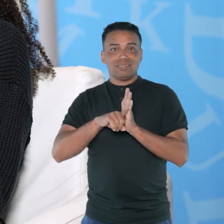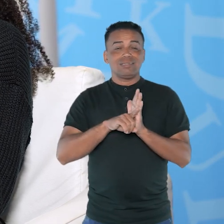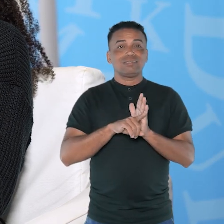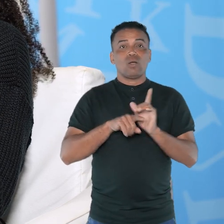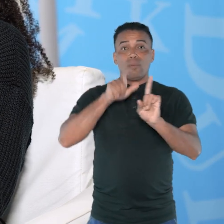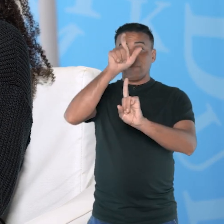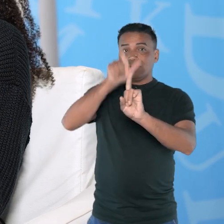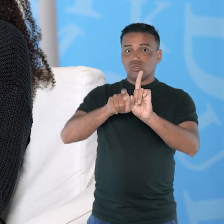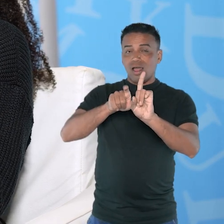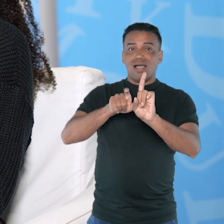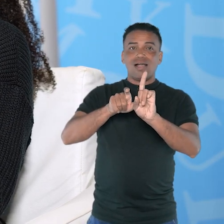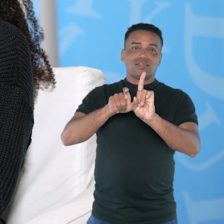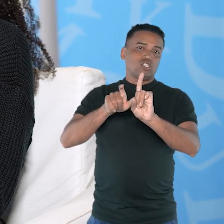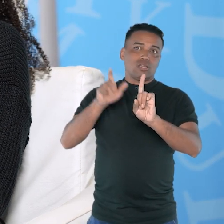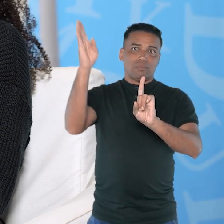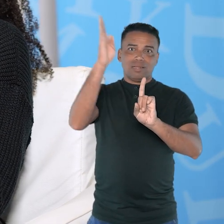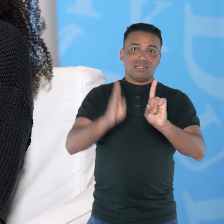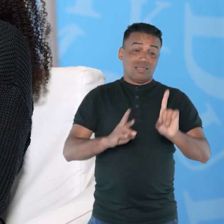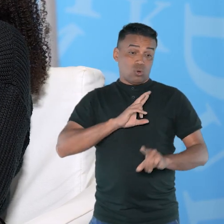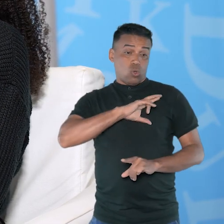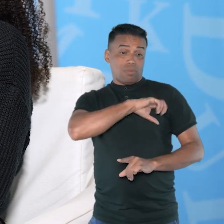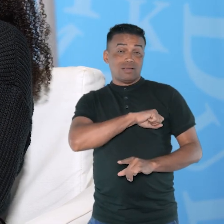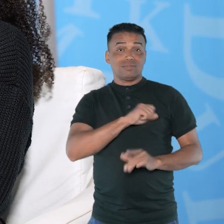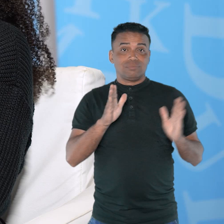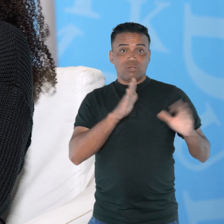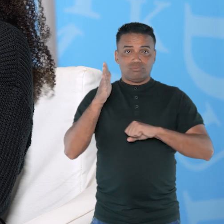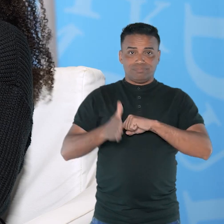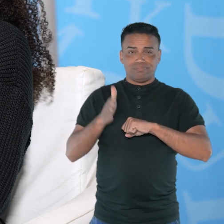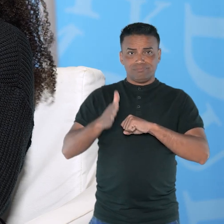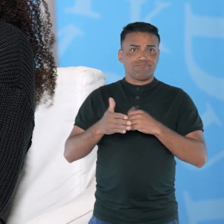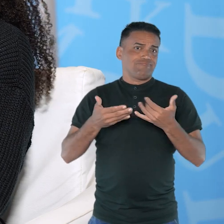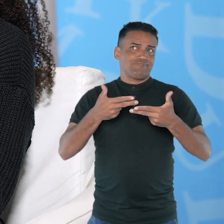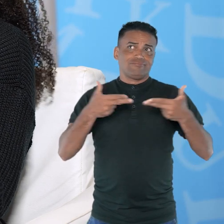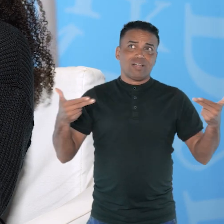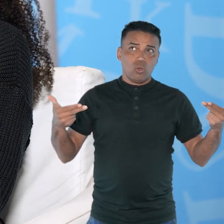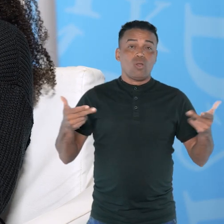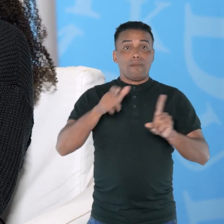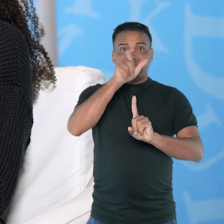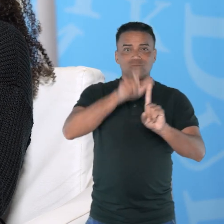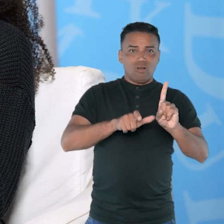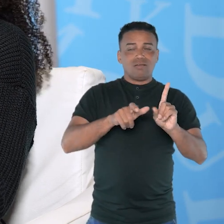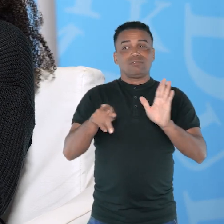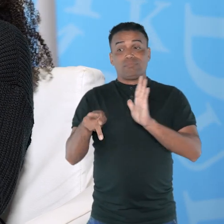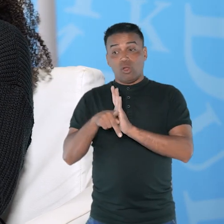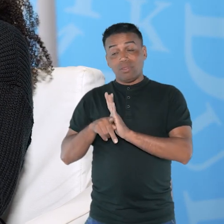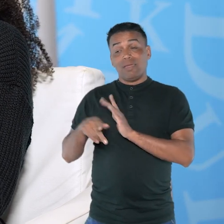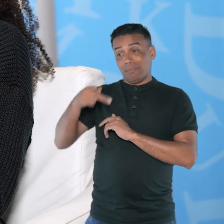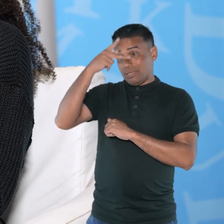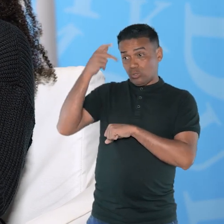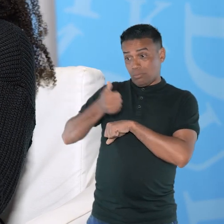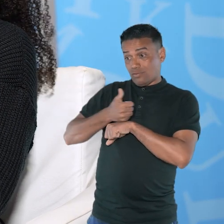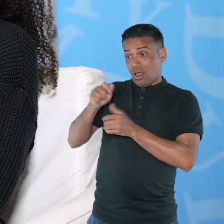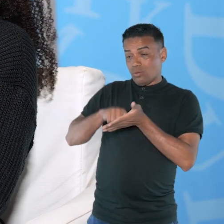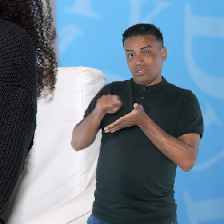do personagem brasileiro e do romance brasileiro contemporâneo, falando tanto dos personagens como dos escritores. Naquela época,